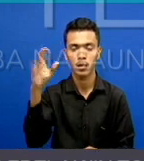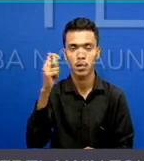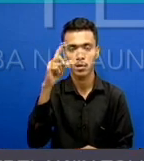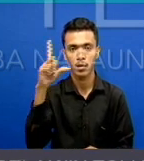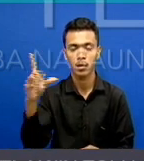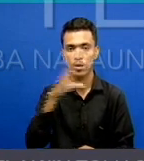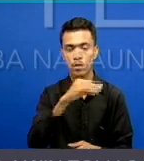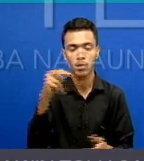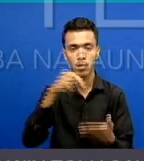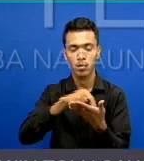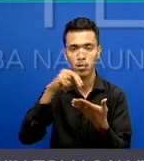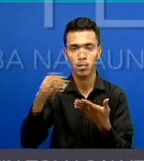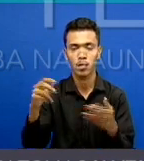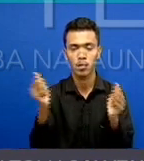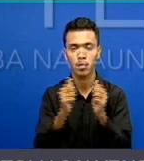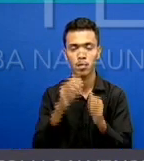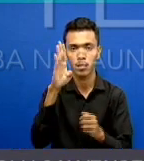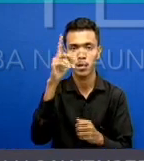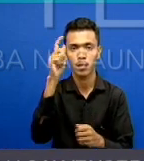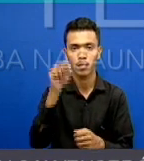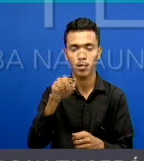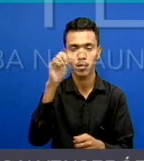A.RuanuloRecensia.CiaCiaCiaTL. No chapa matrícula, rodúmero